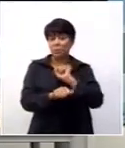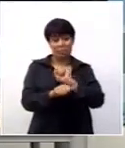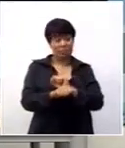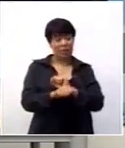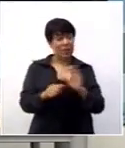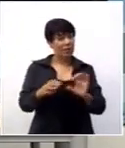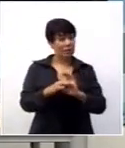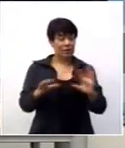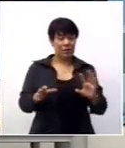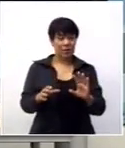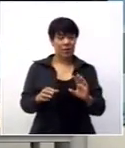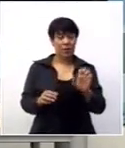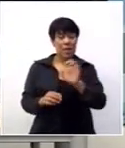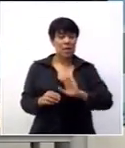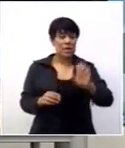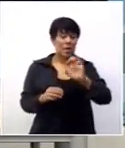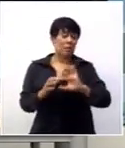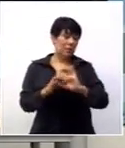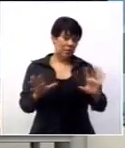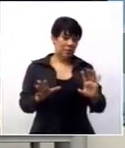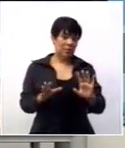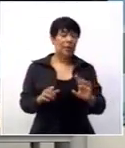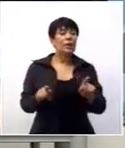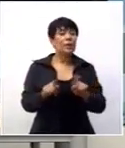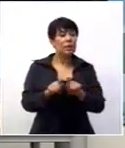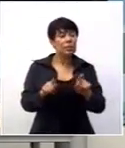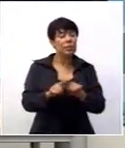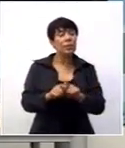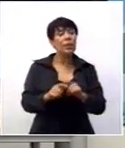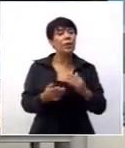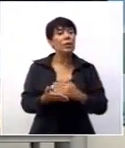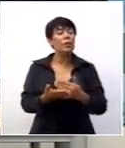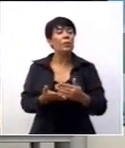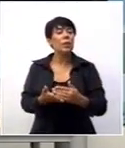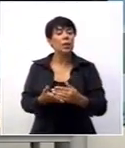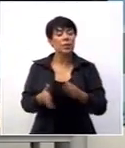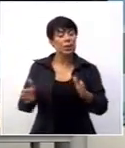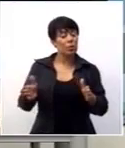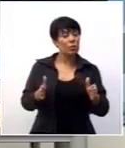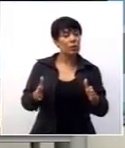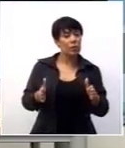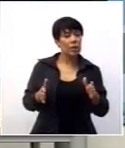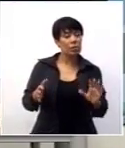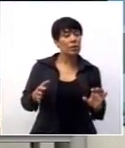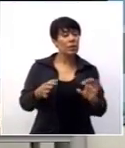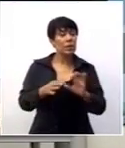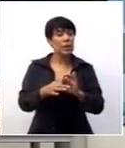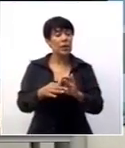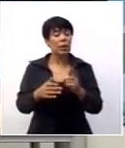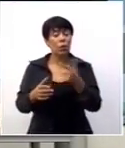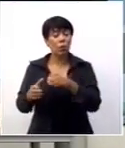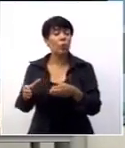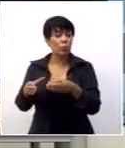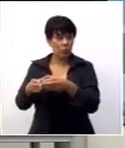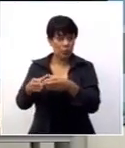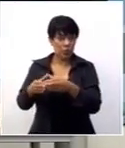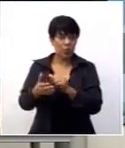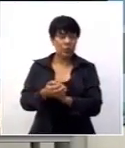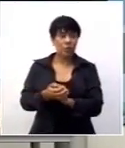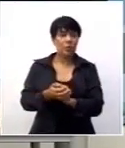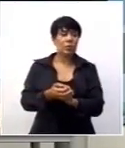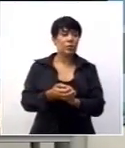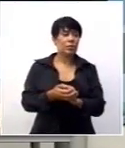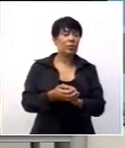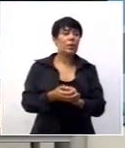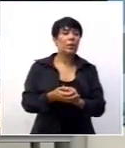como Estado independente e ele passa também a estar ligado a esses outros grupos, como eu falei, os macedônios,